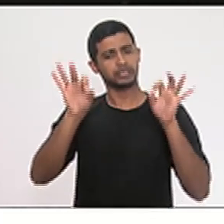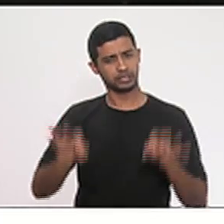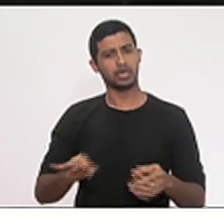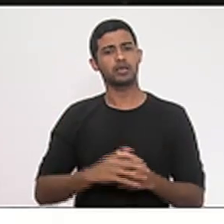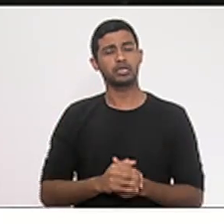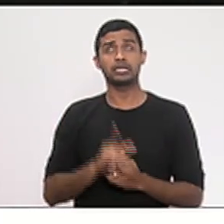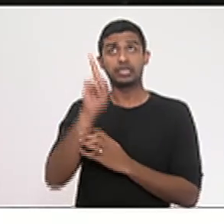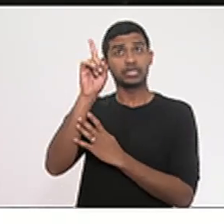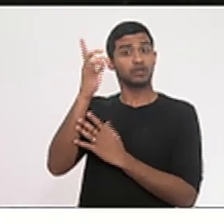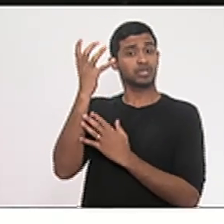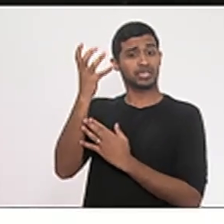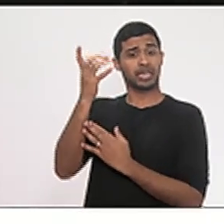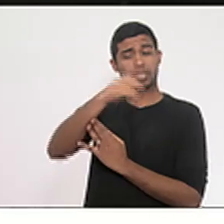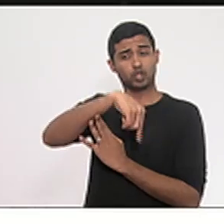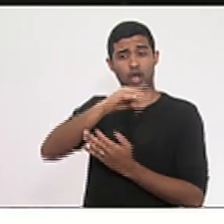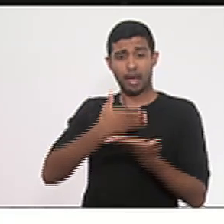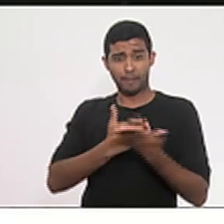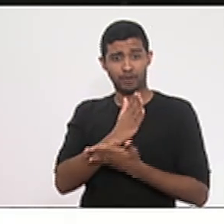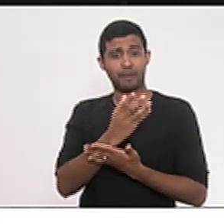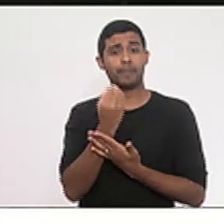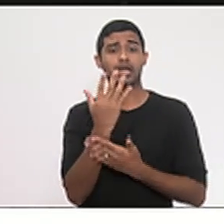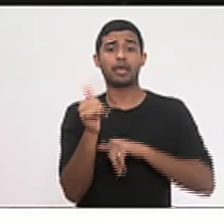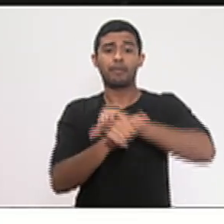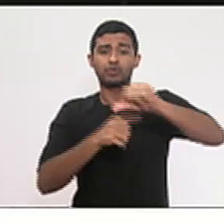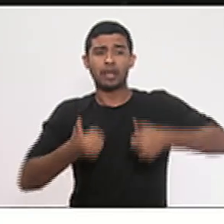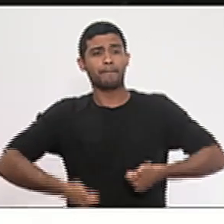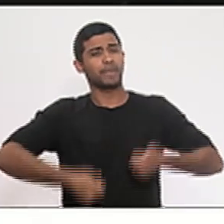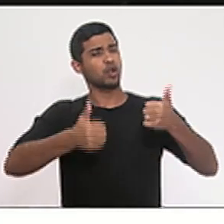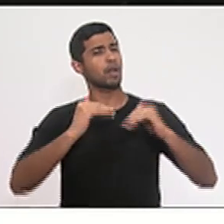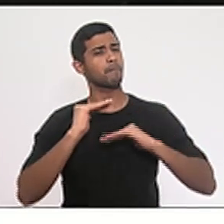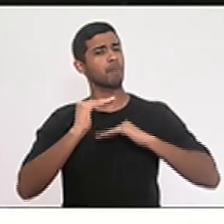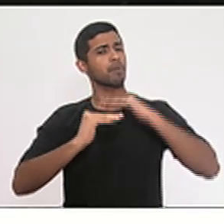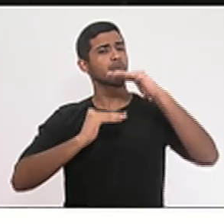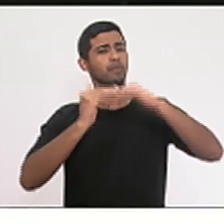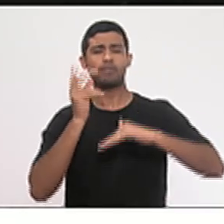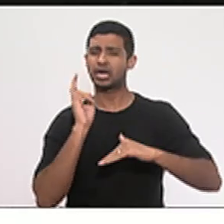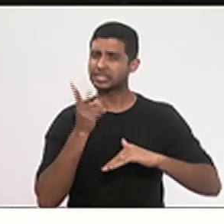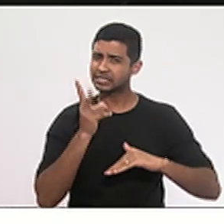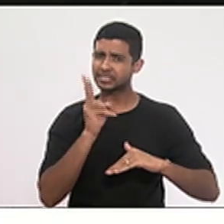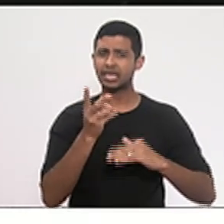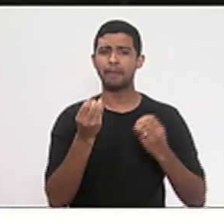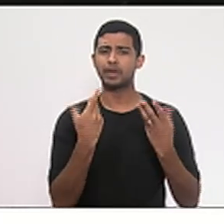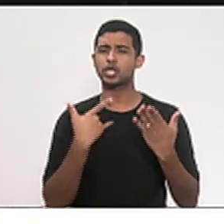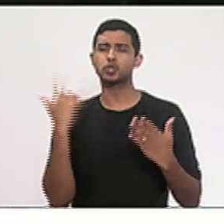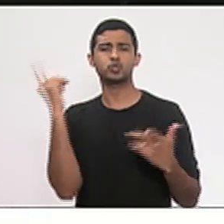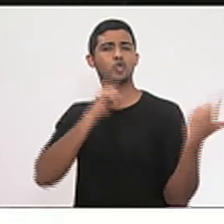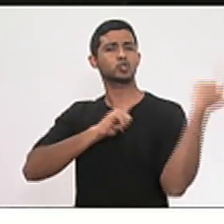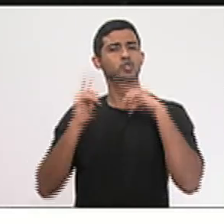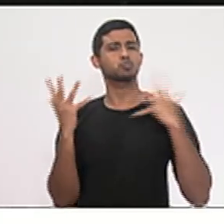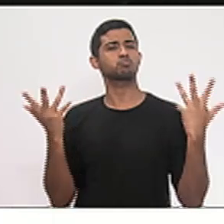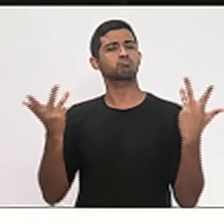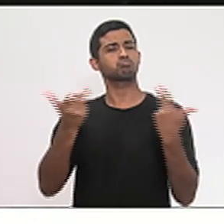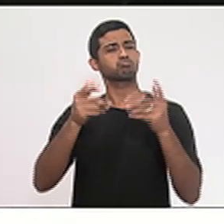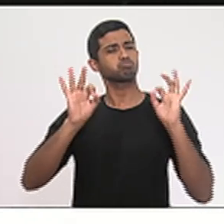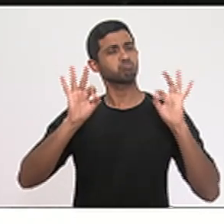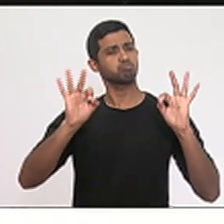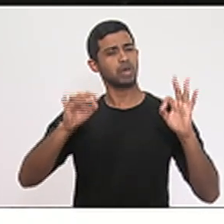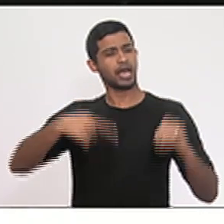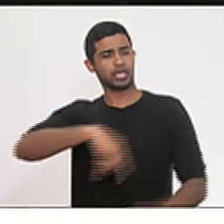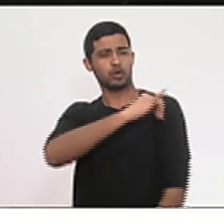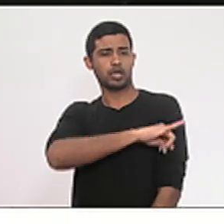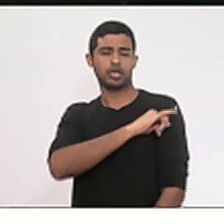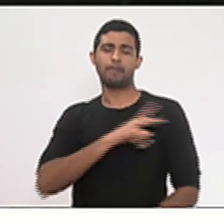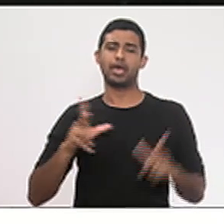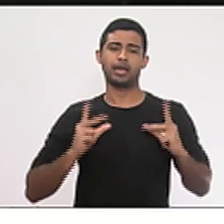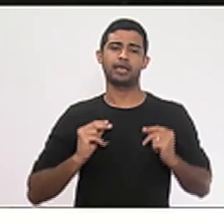Deus quiser, aprovando, para melhorar e cada vez mais evoluirmos para chegarmos num nível de excelência que é o que o nosso estado do Rio de Janeiro